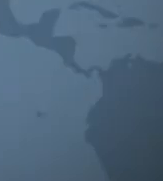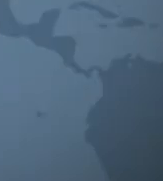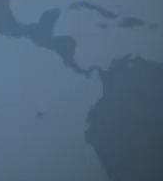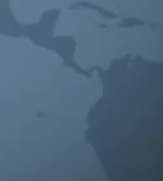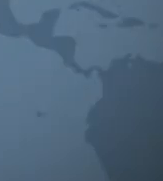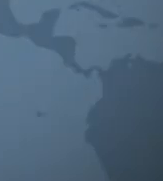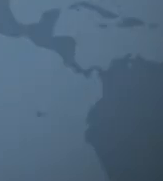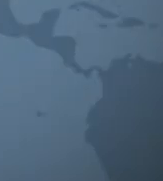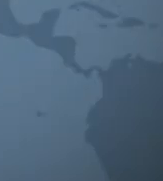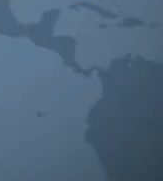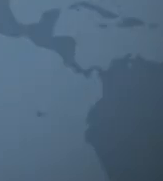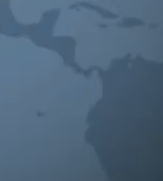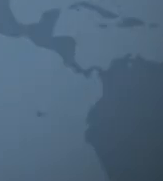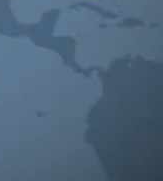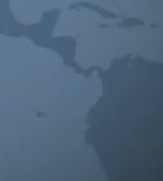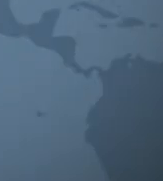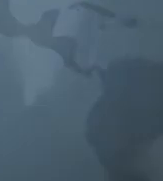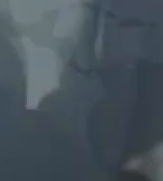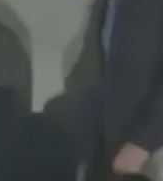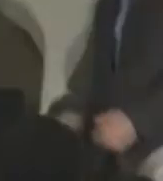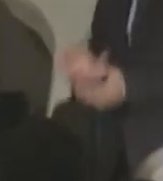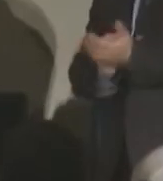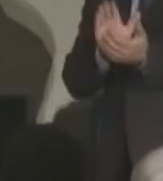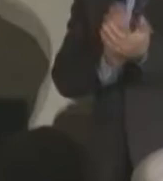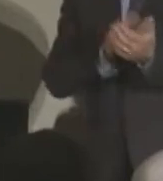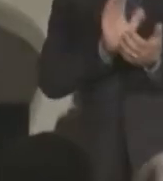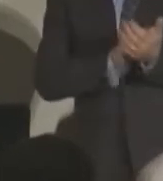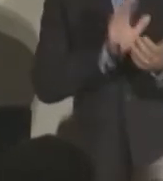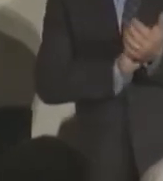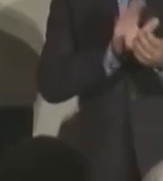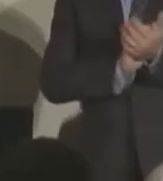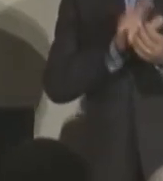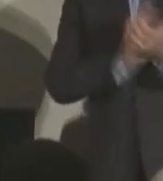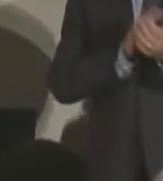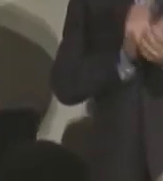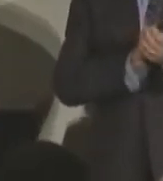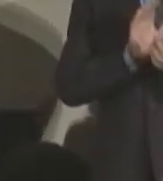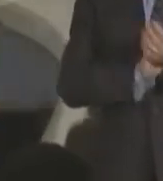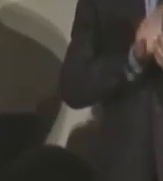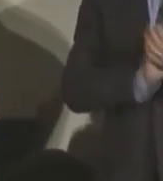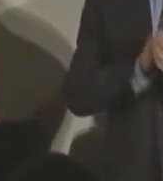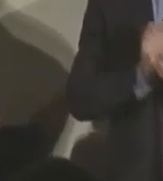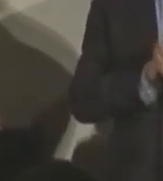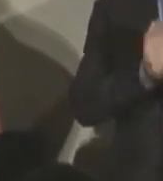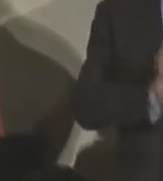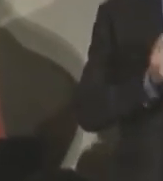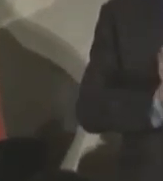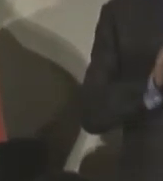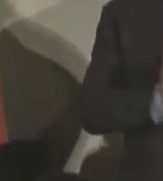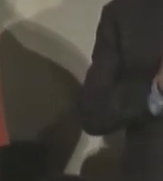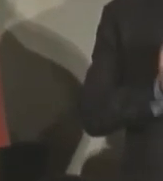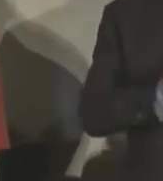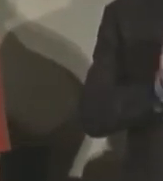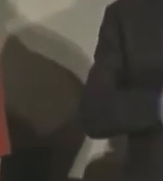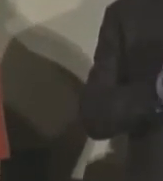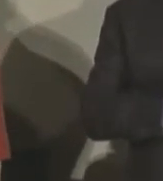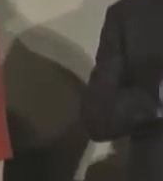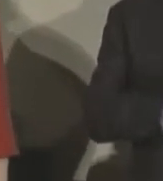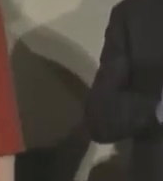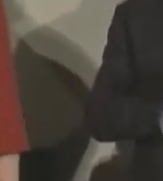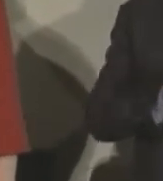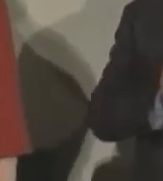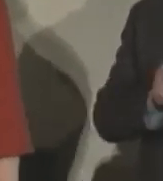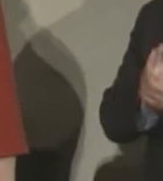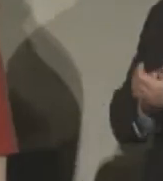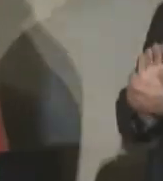Interrompemos a programação para transmitir ao vivo a participação da presidenta Dilma Rousseff no seminário Brasil-Estados Unidos, parceria para o século XXI,